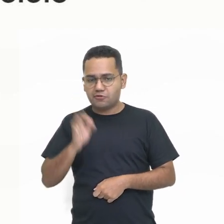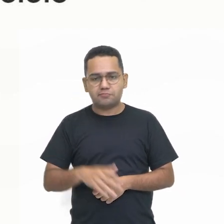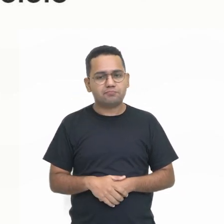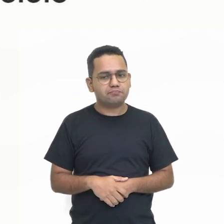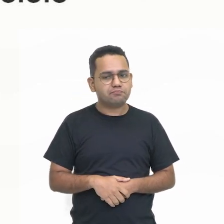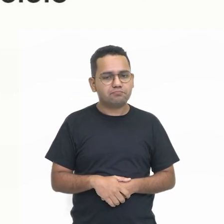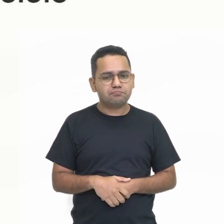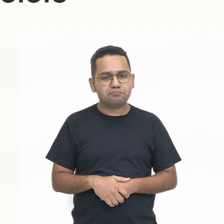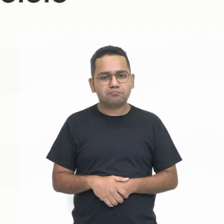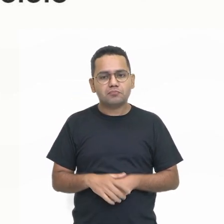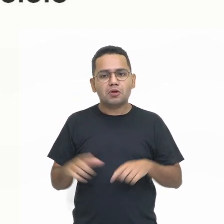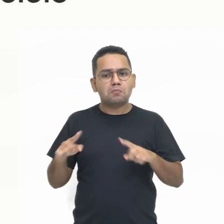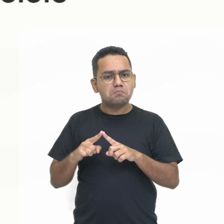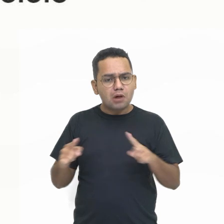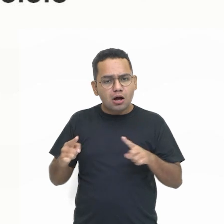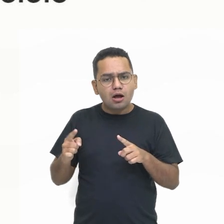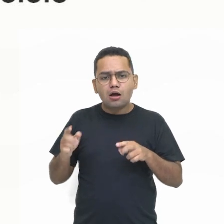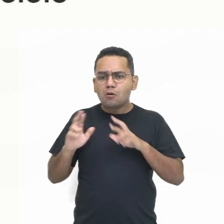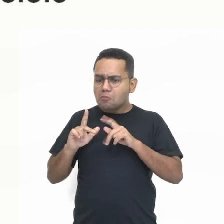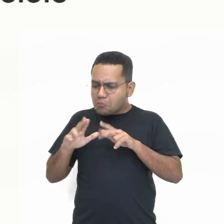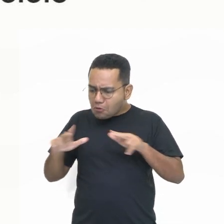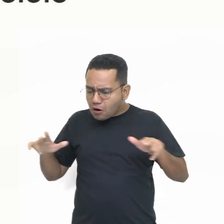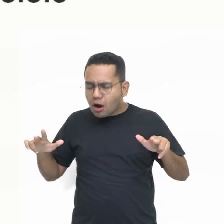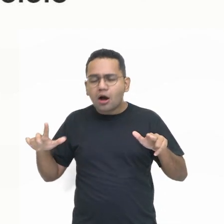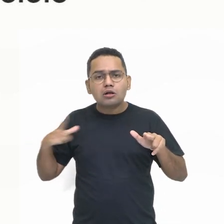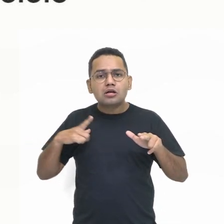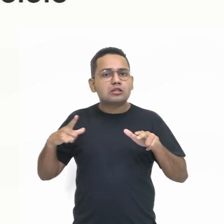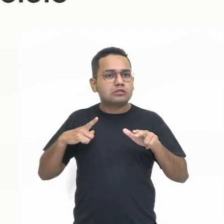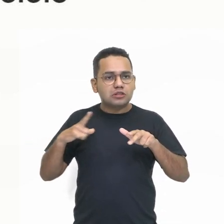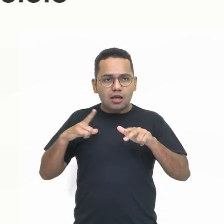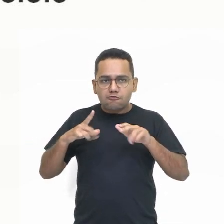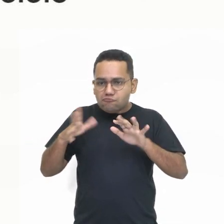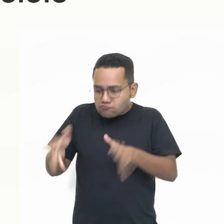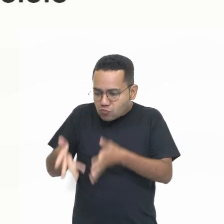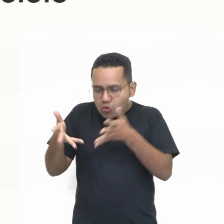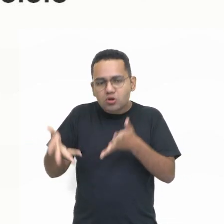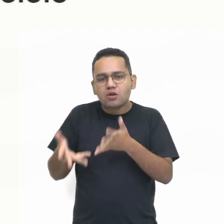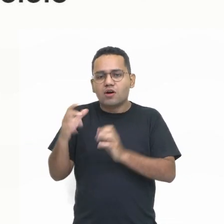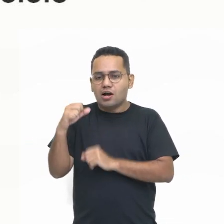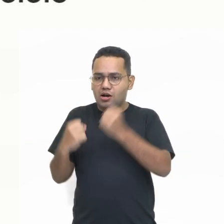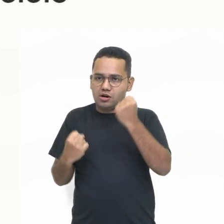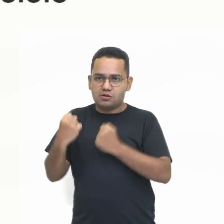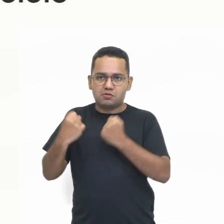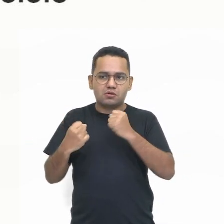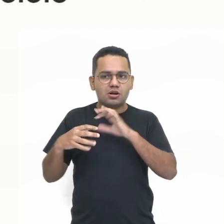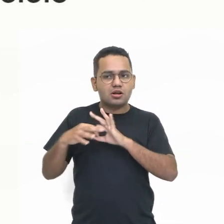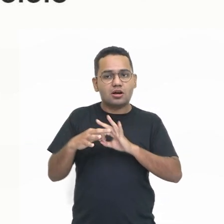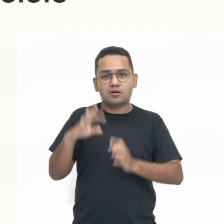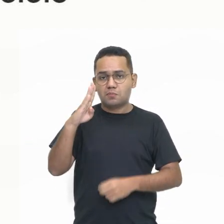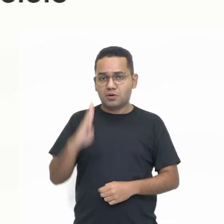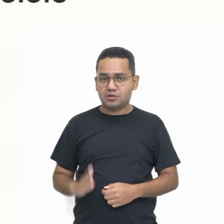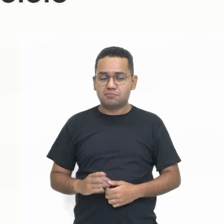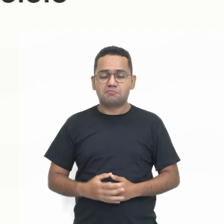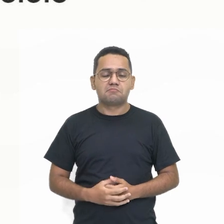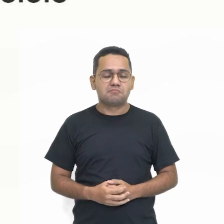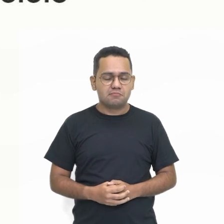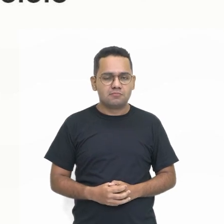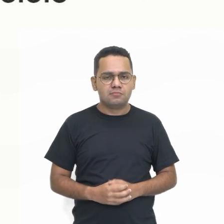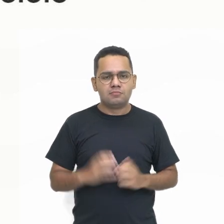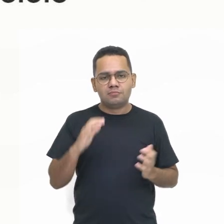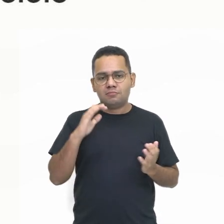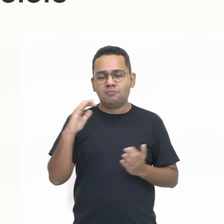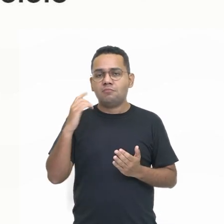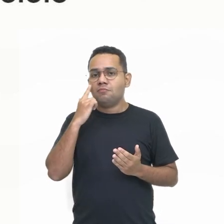financiou a industrialização brasileira. Então, olha só, já o ciclo do café, como você